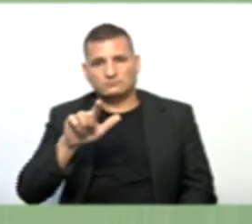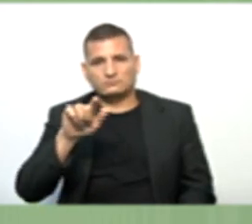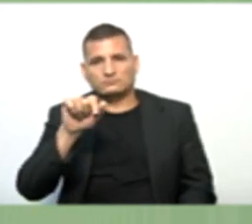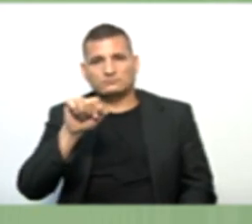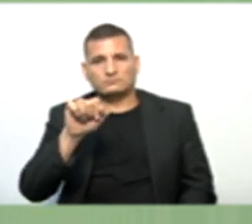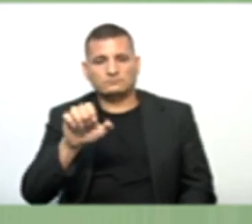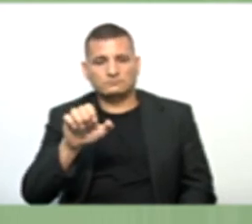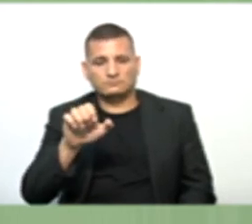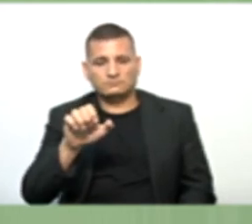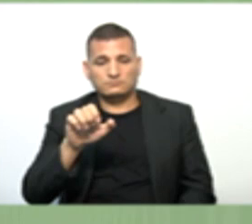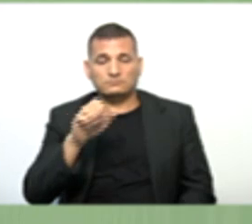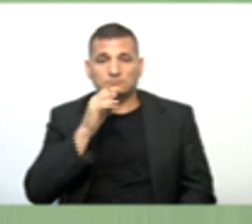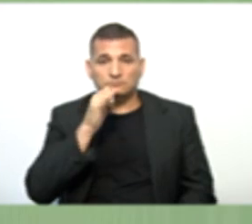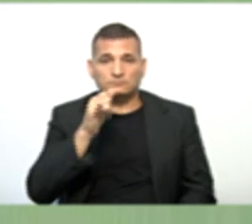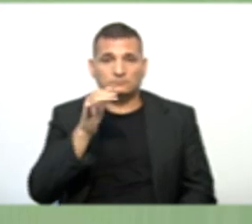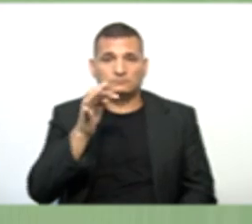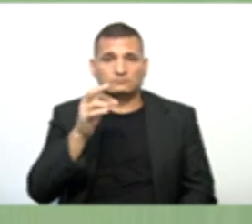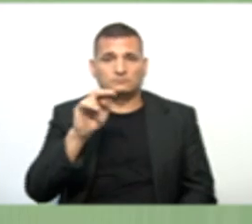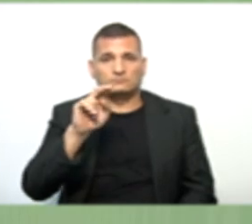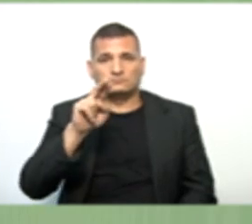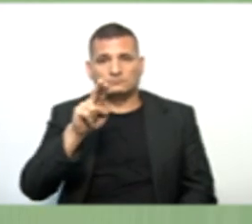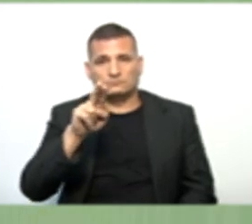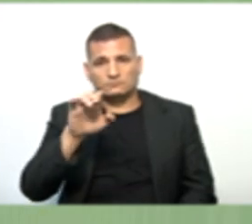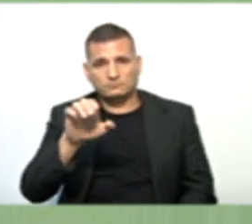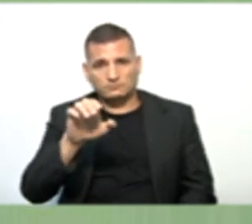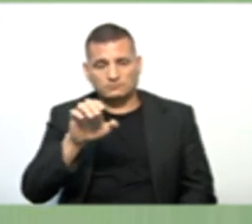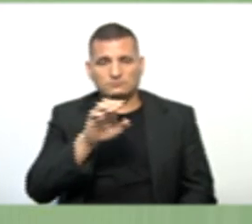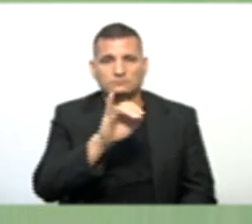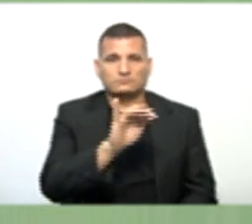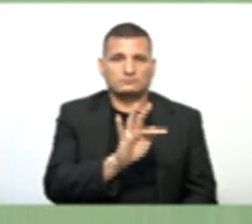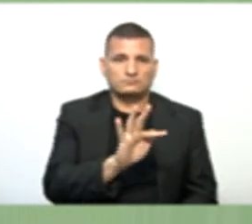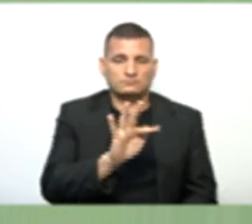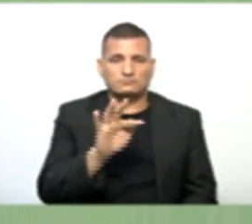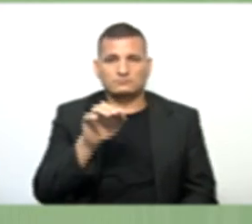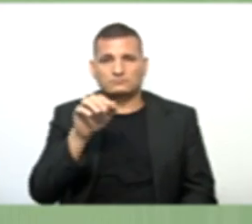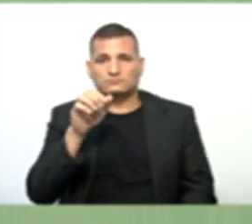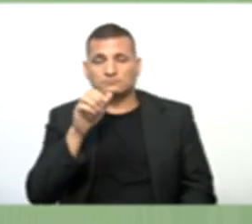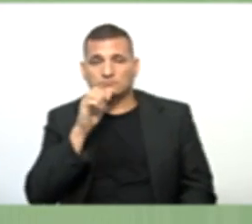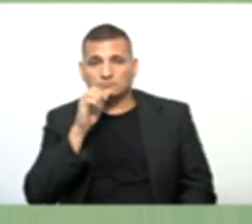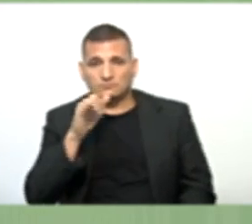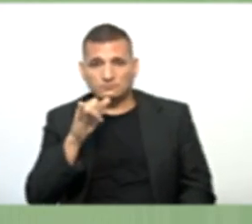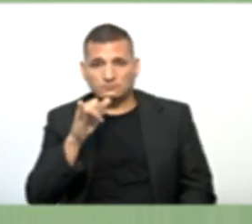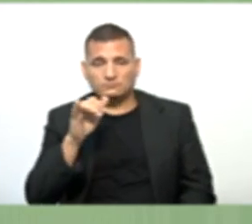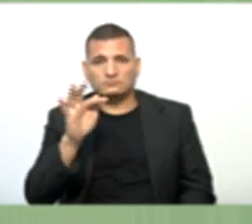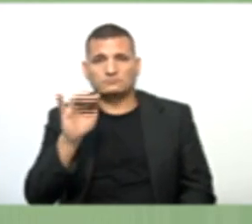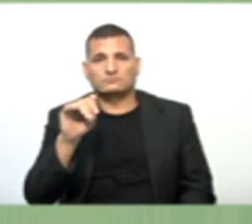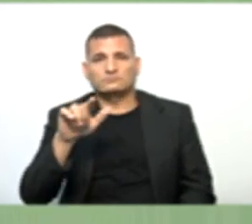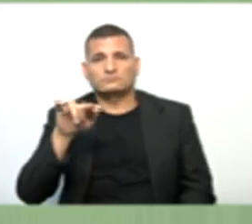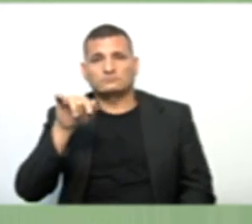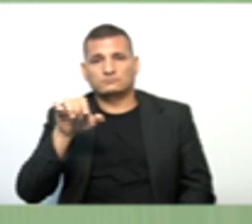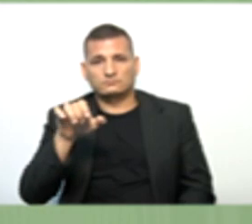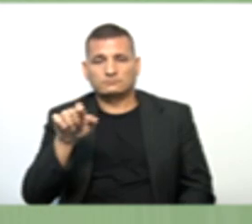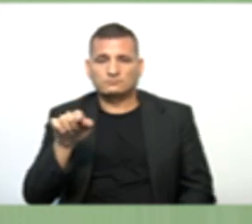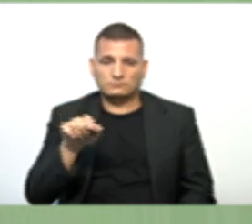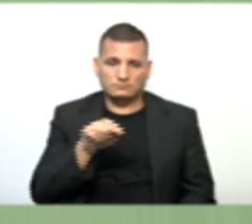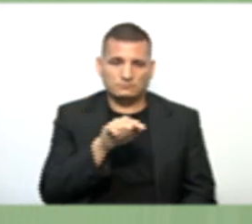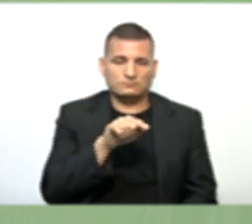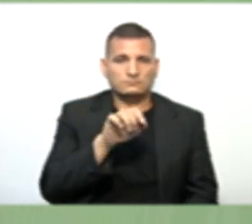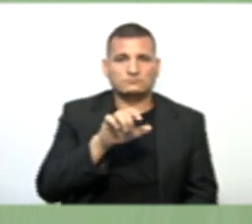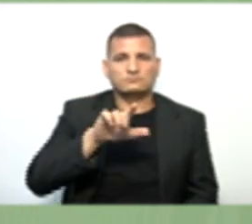Se for true, ele executa o que está no if. Se for false, ele executa o que está no else.